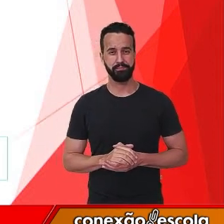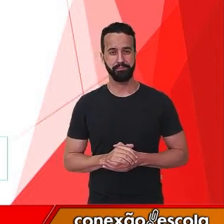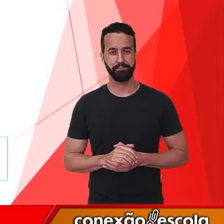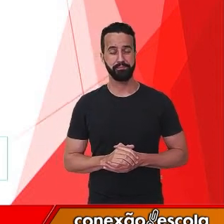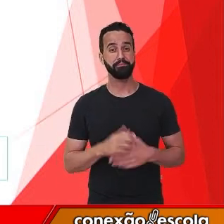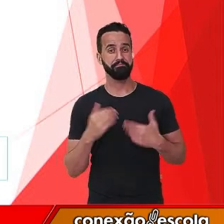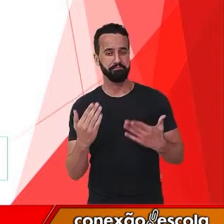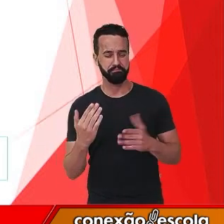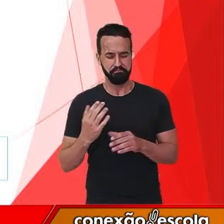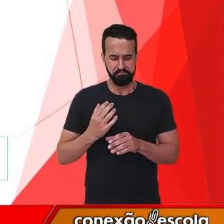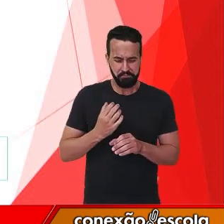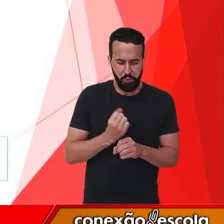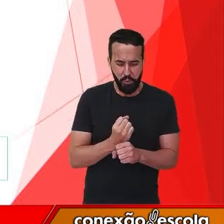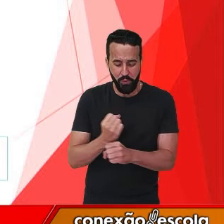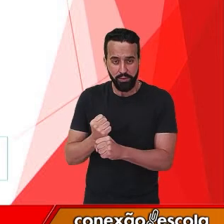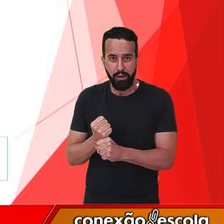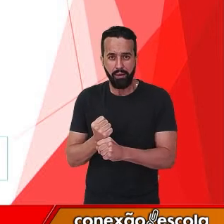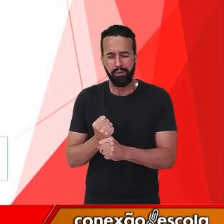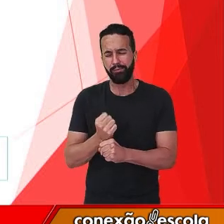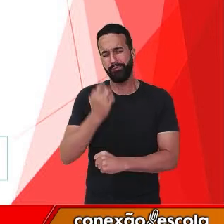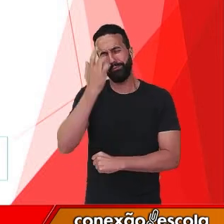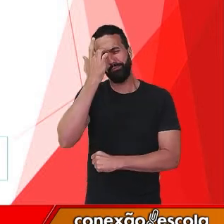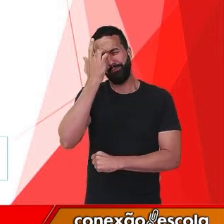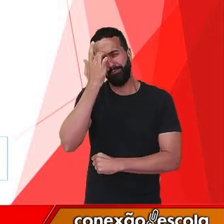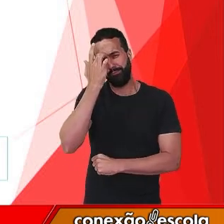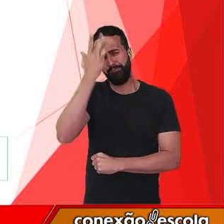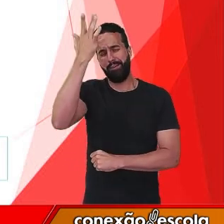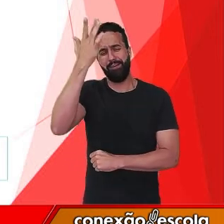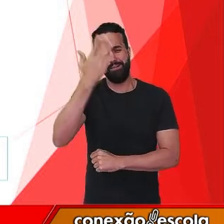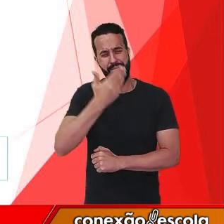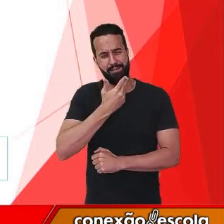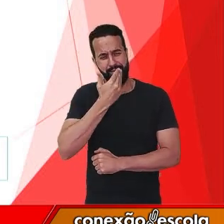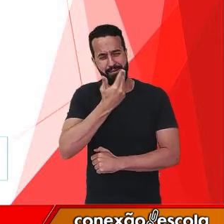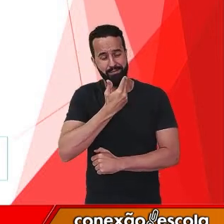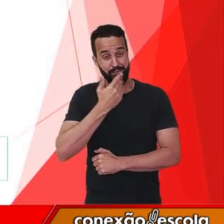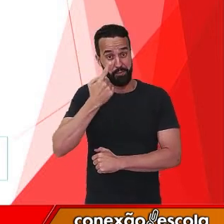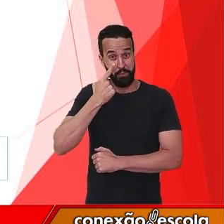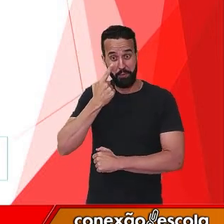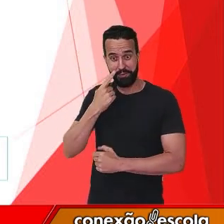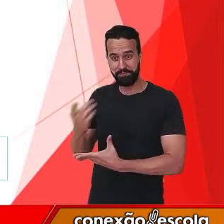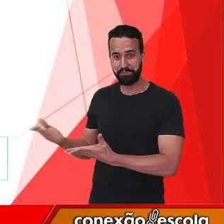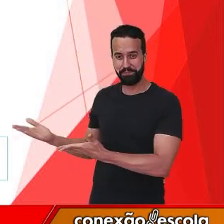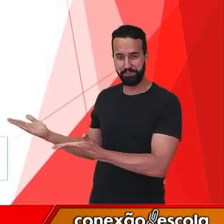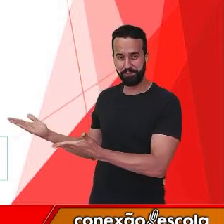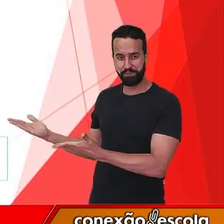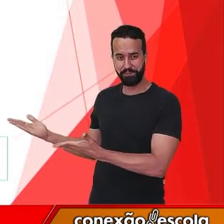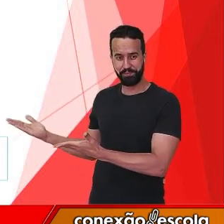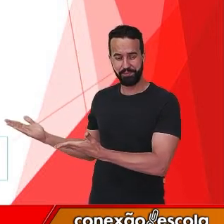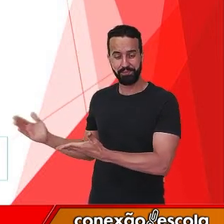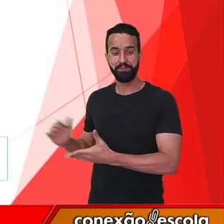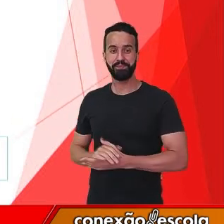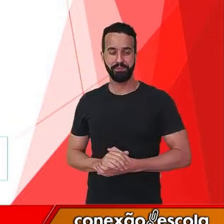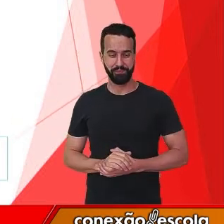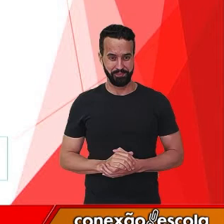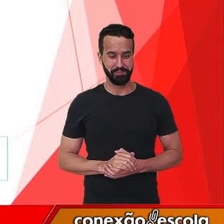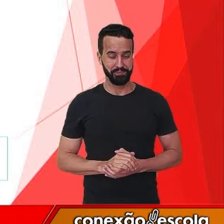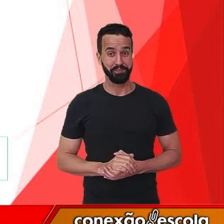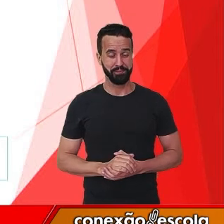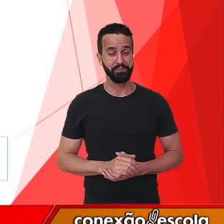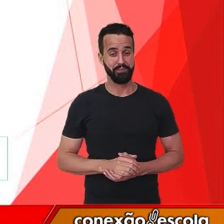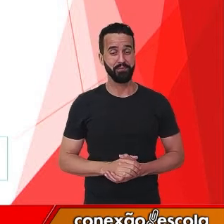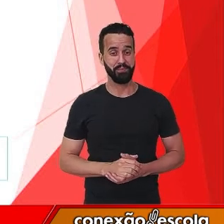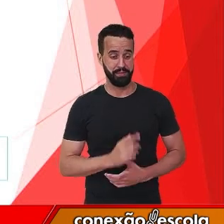a conta fica super fácil Olha aí basta multiplicar a